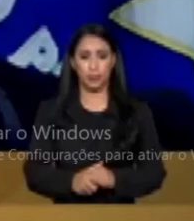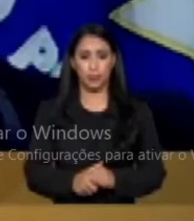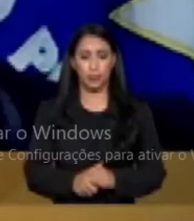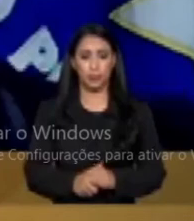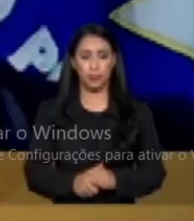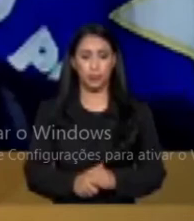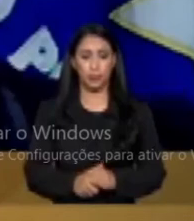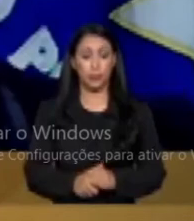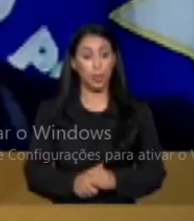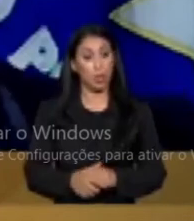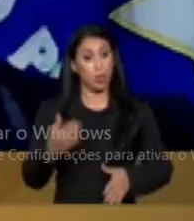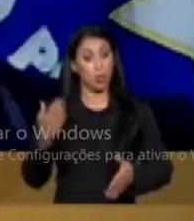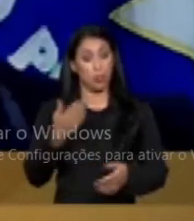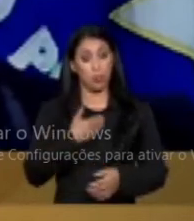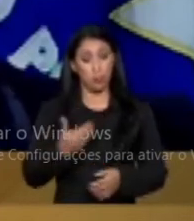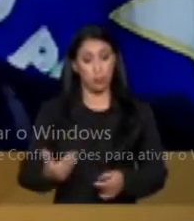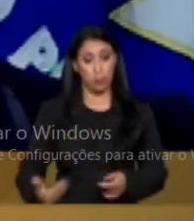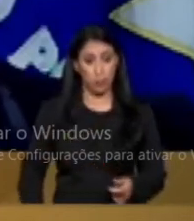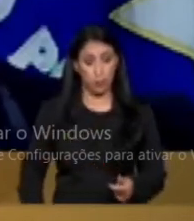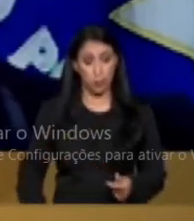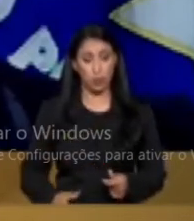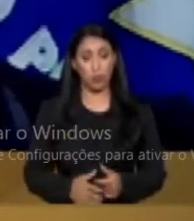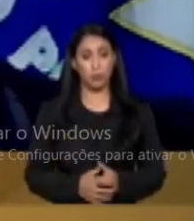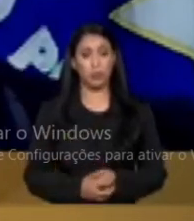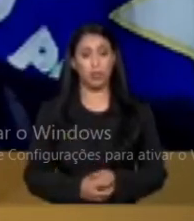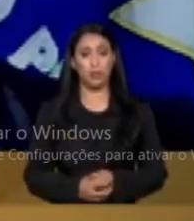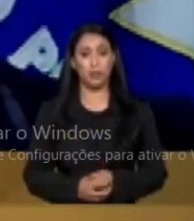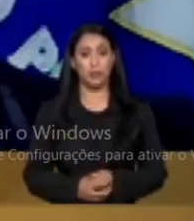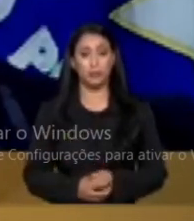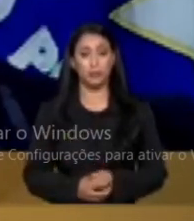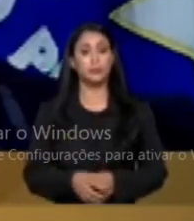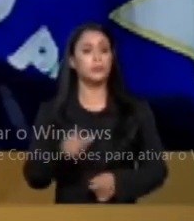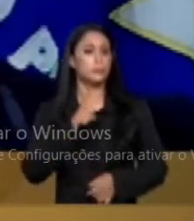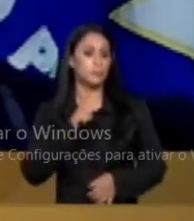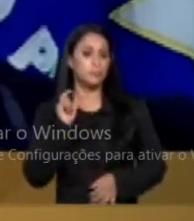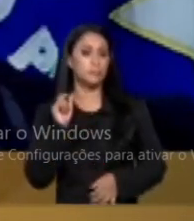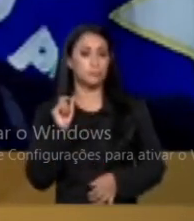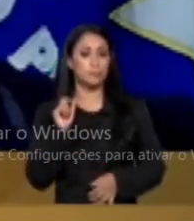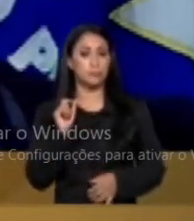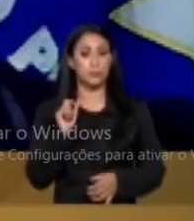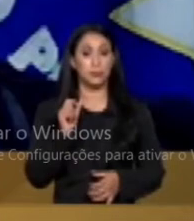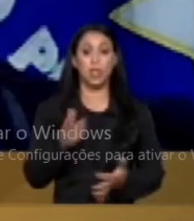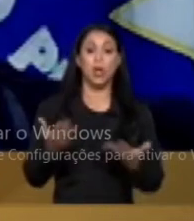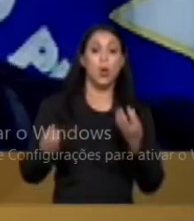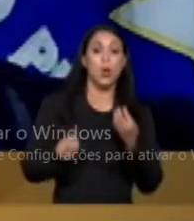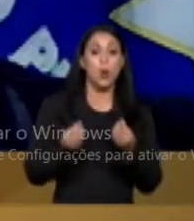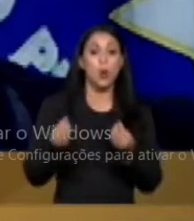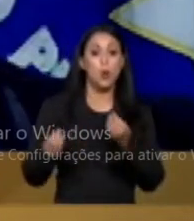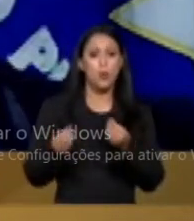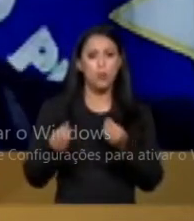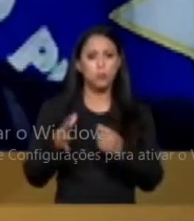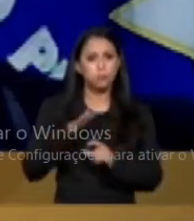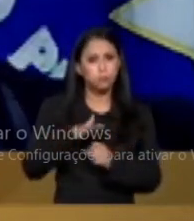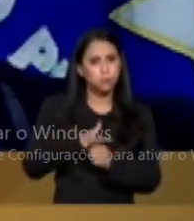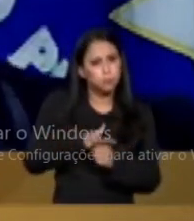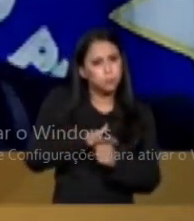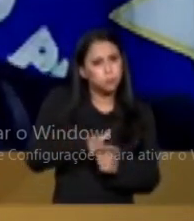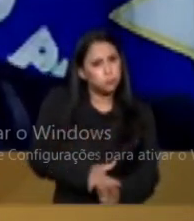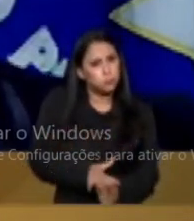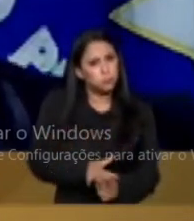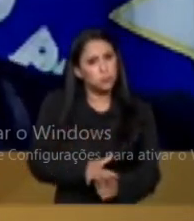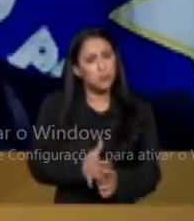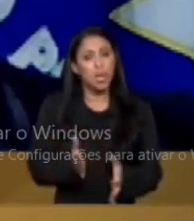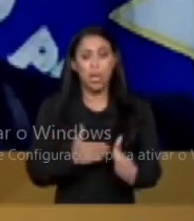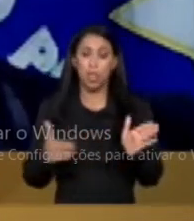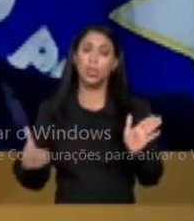liberdades públicas, outras tantas de resistência a certos meios de opressão,